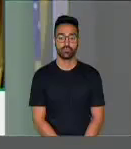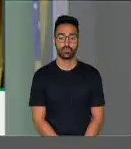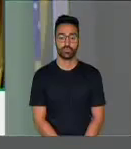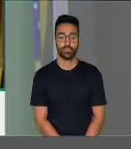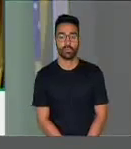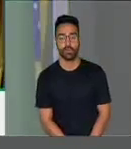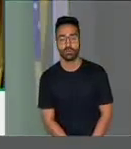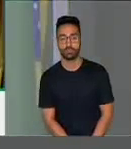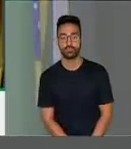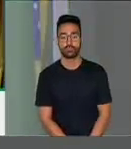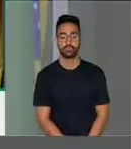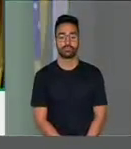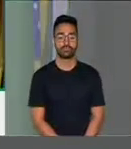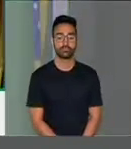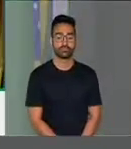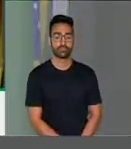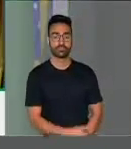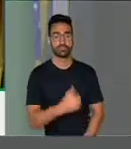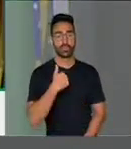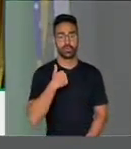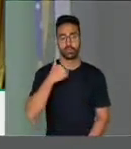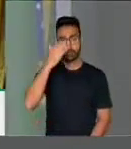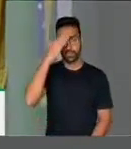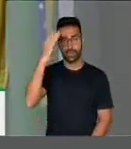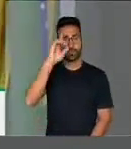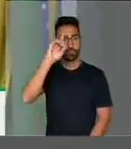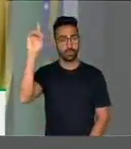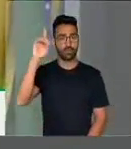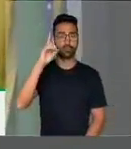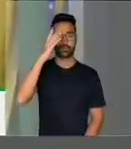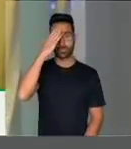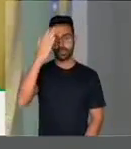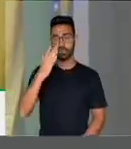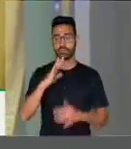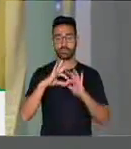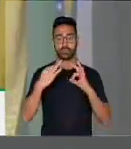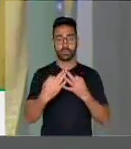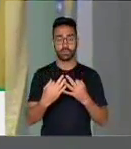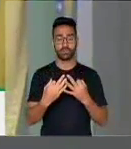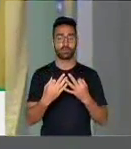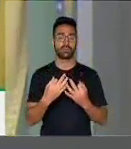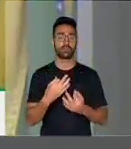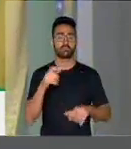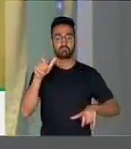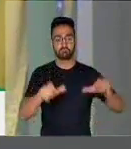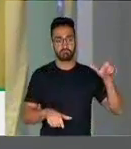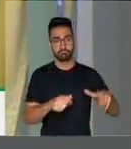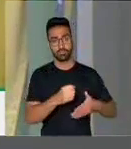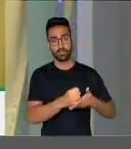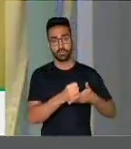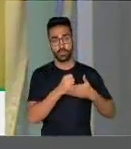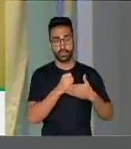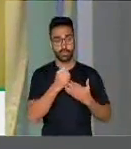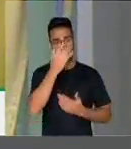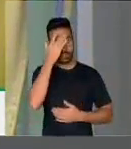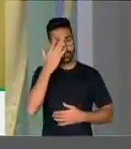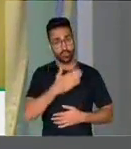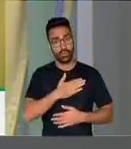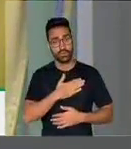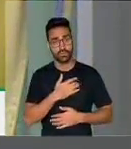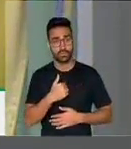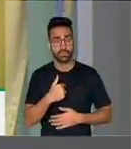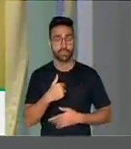pouco do agradecimento a Deus, à minha família, aos meus colaboradores,